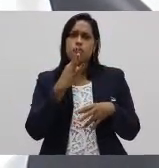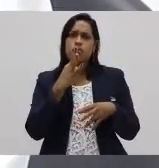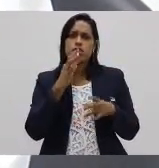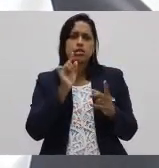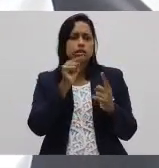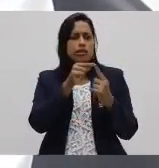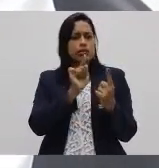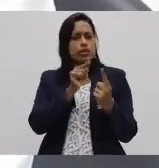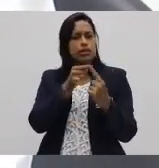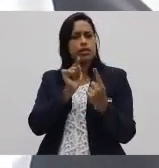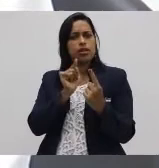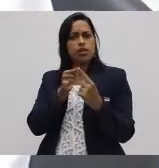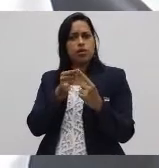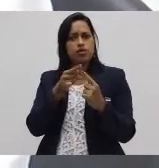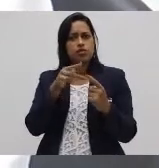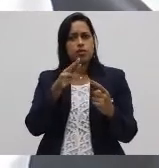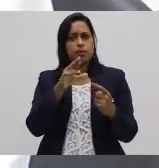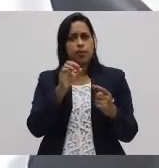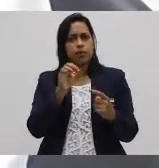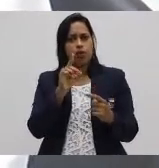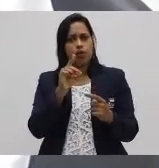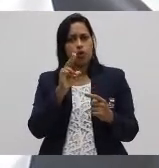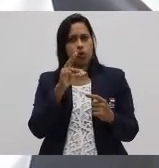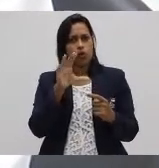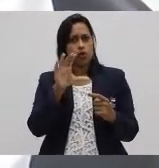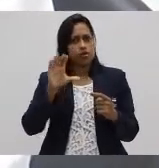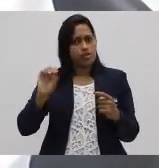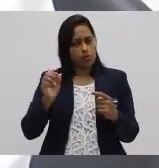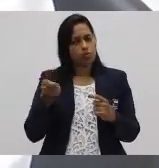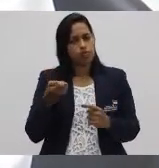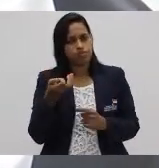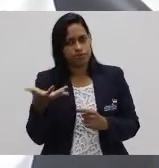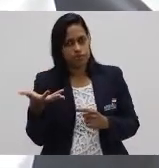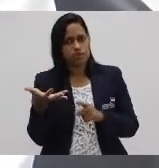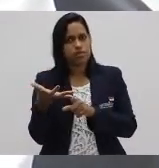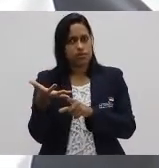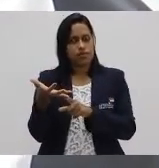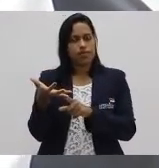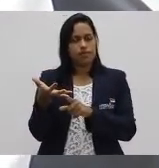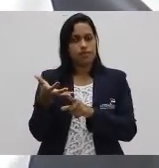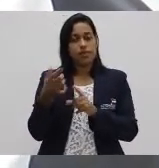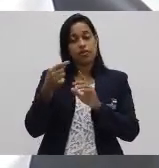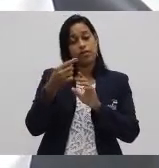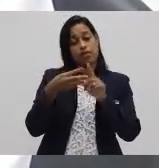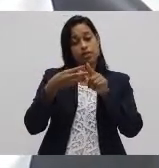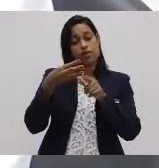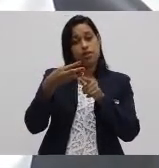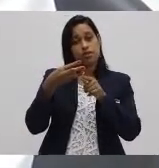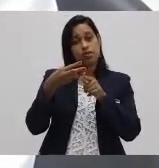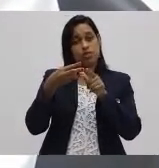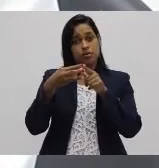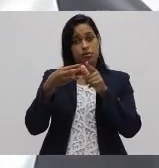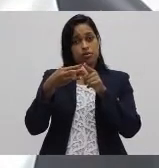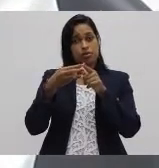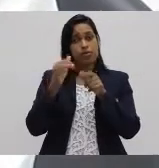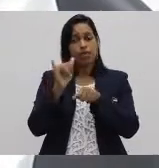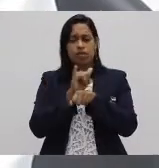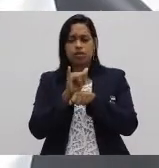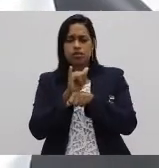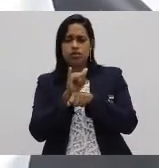Indicadores de Produtividade e ela está dividida em 3 tópicos: Planejamento e Controle de Produção, que é o